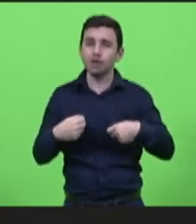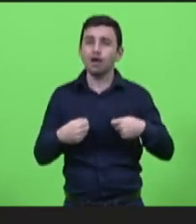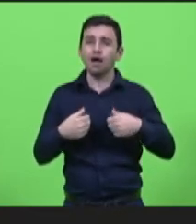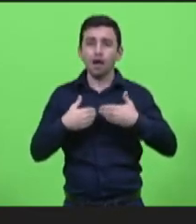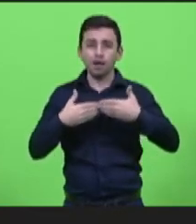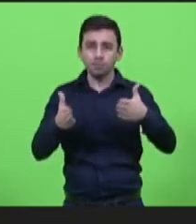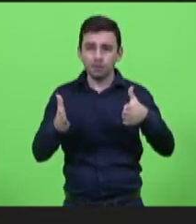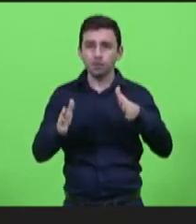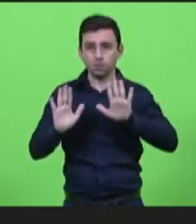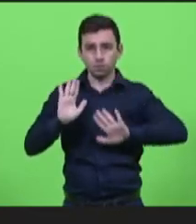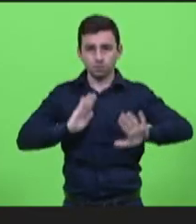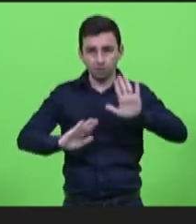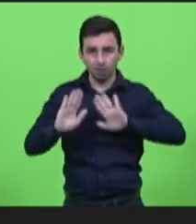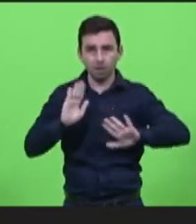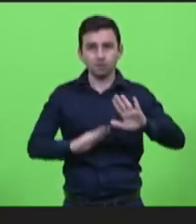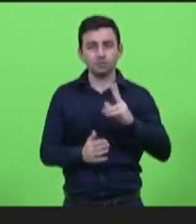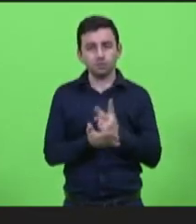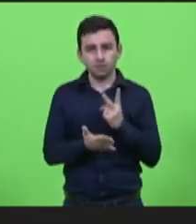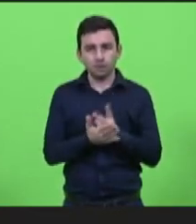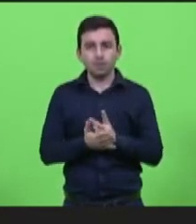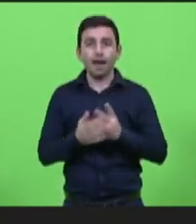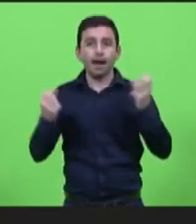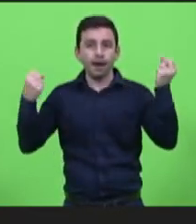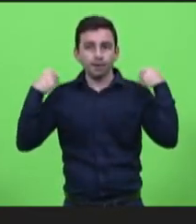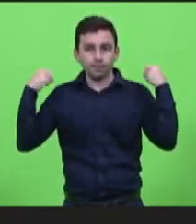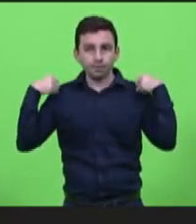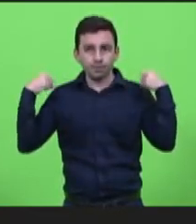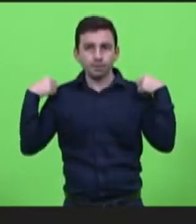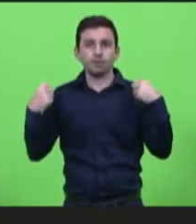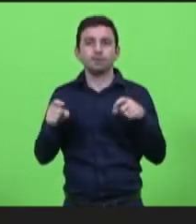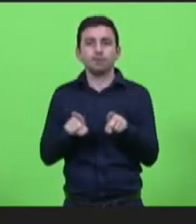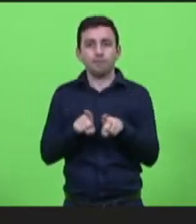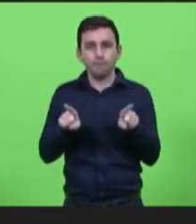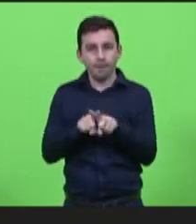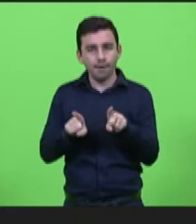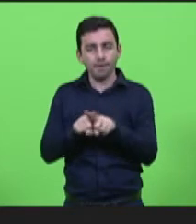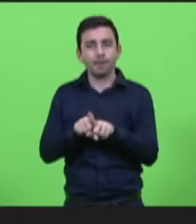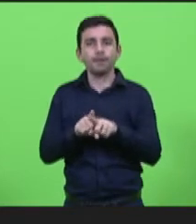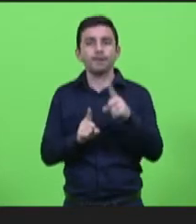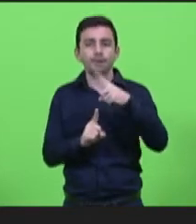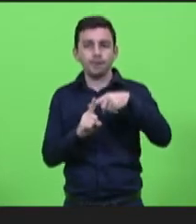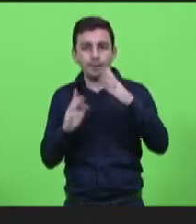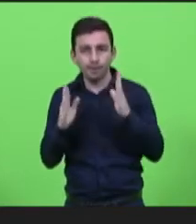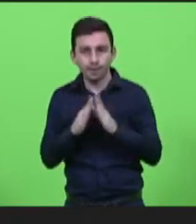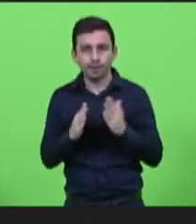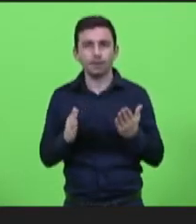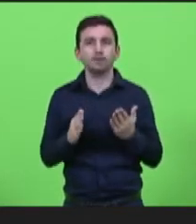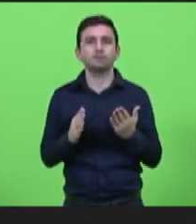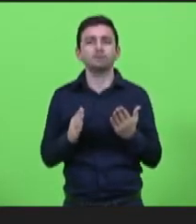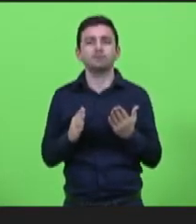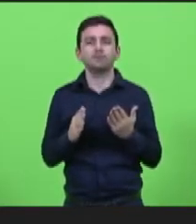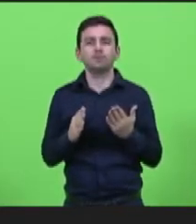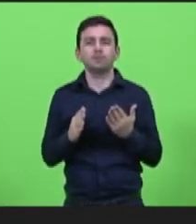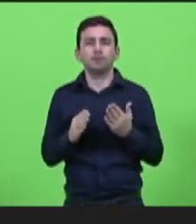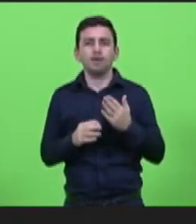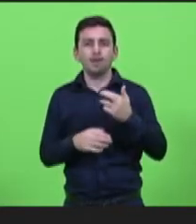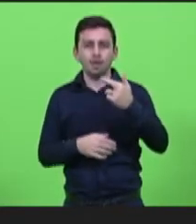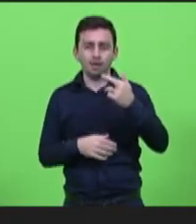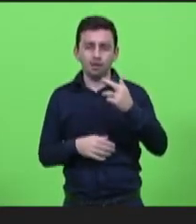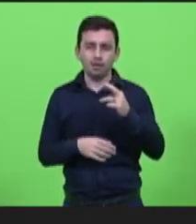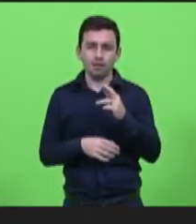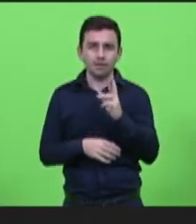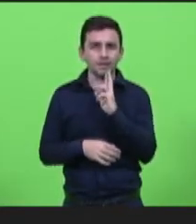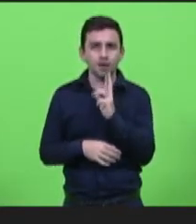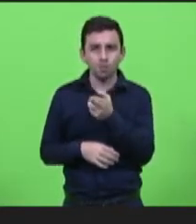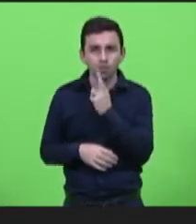devidos cuidados sempre as academias, as igrejas, os restaurantes e tudo mais com sempre com os